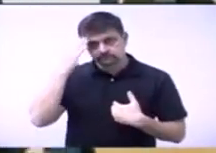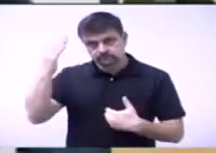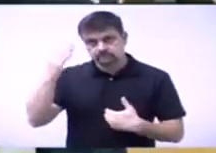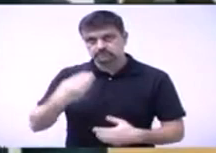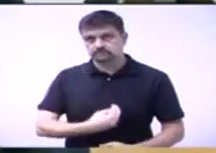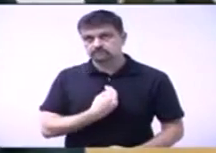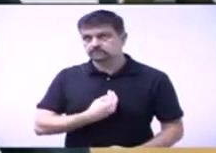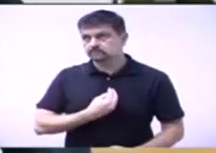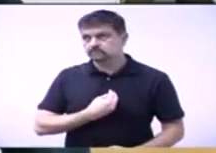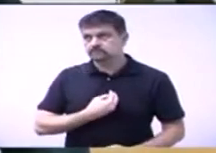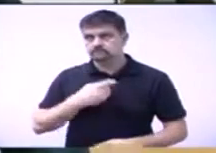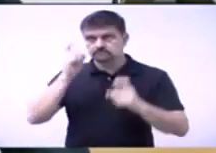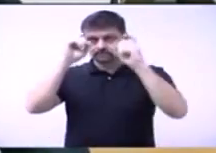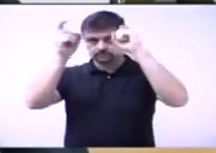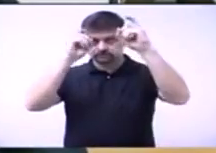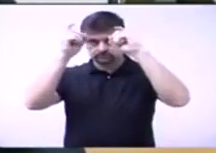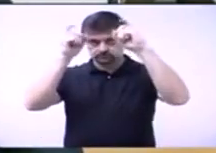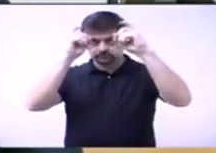sessão.